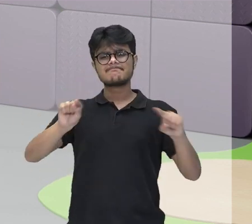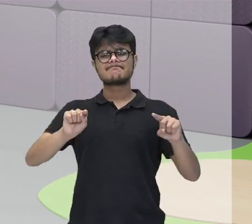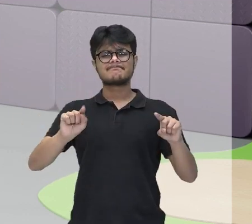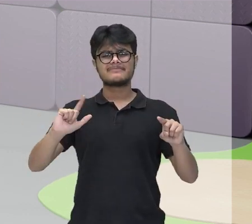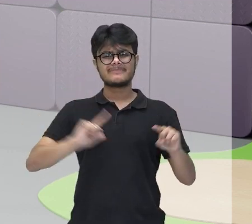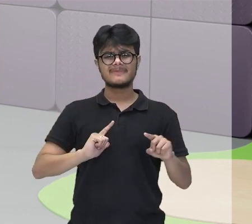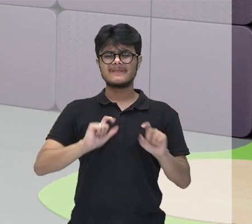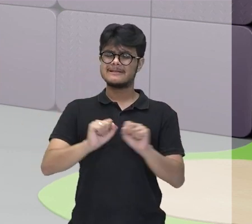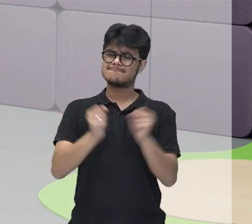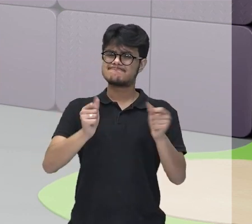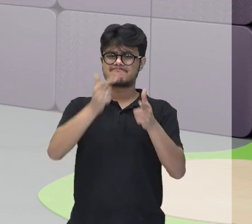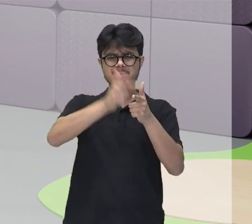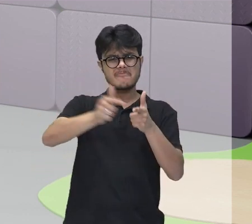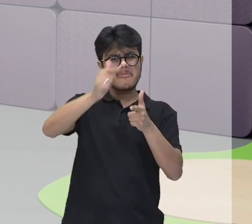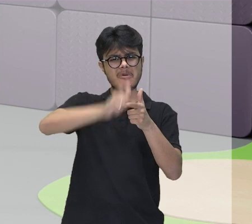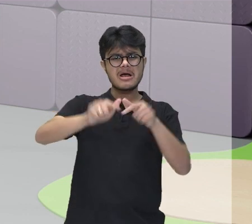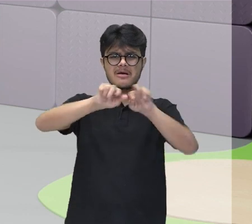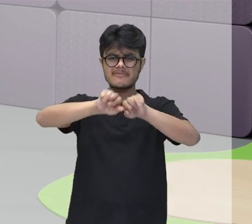causando